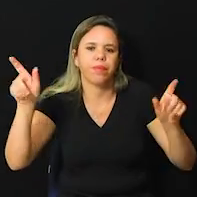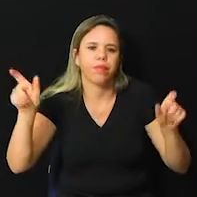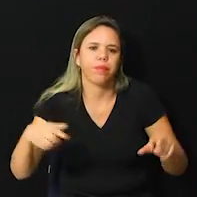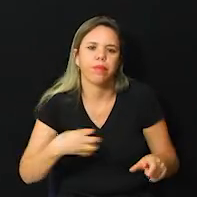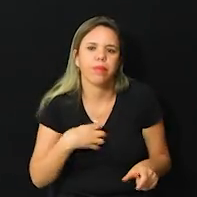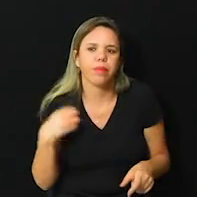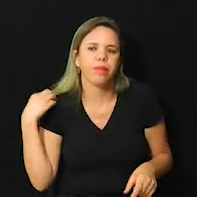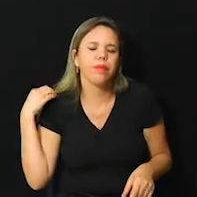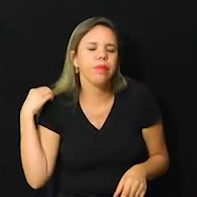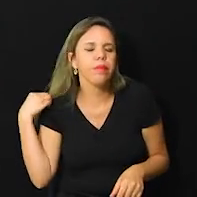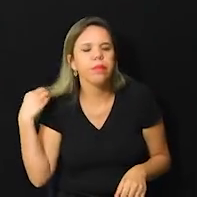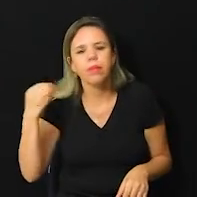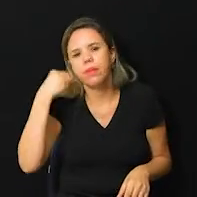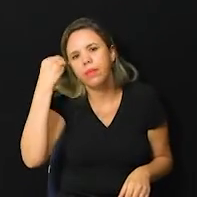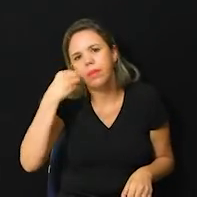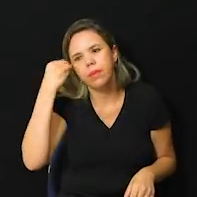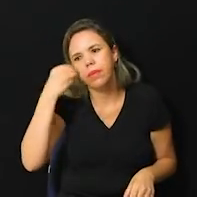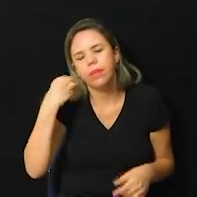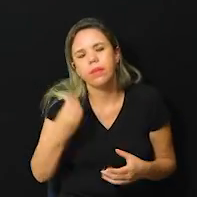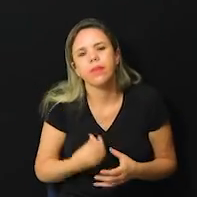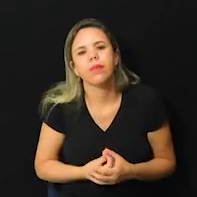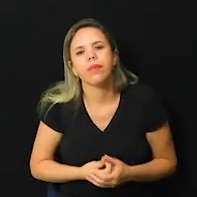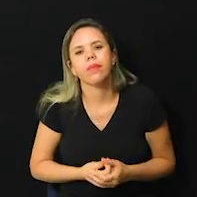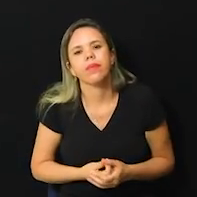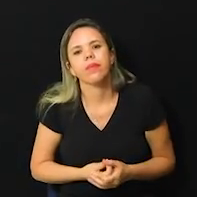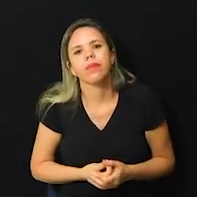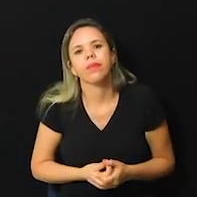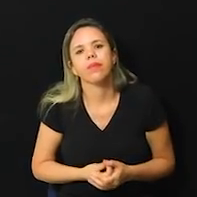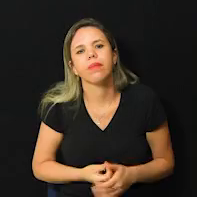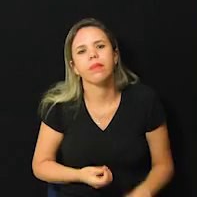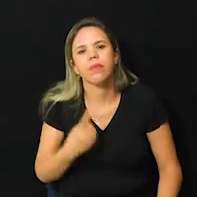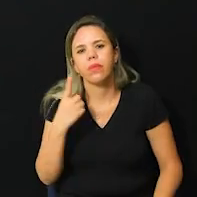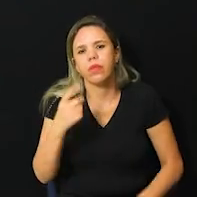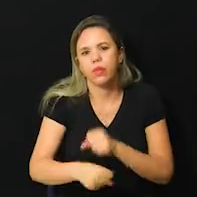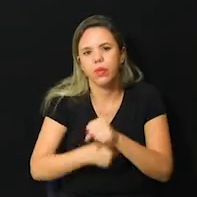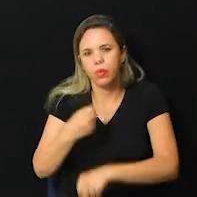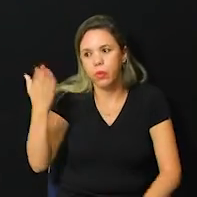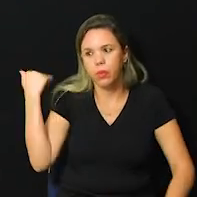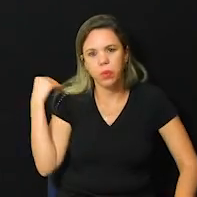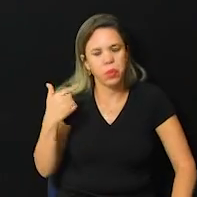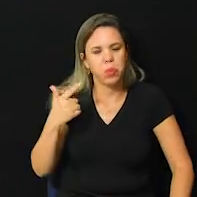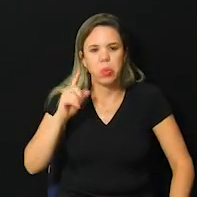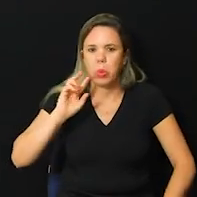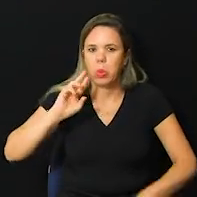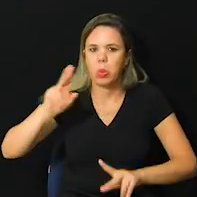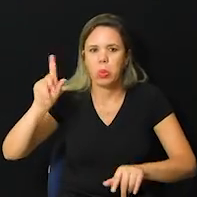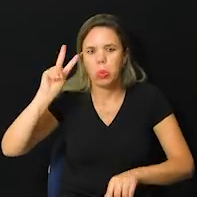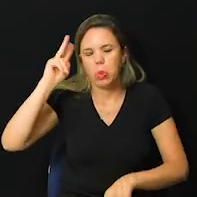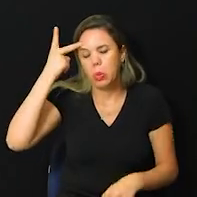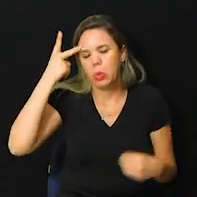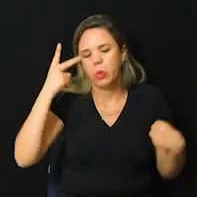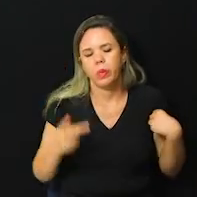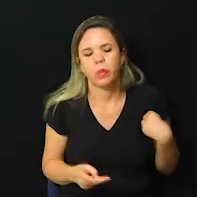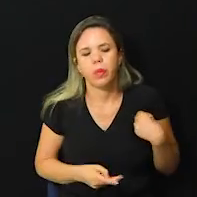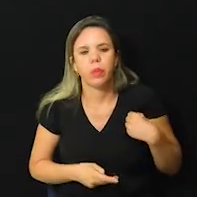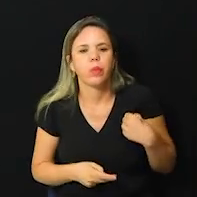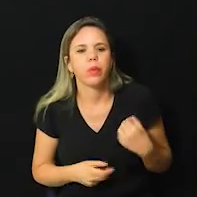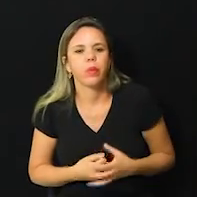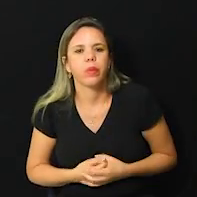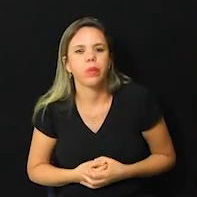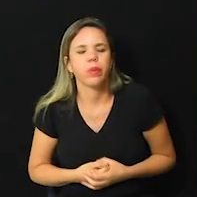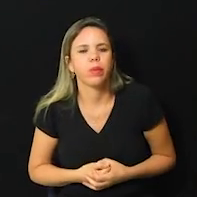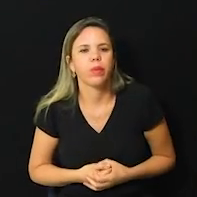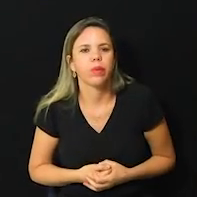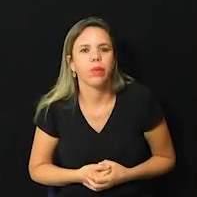uma outra pessoa no sentido de experiência né a Gabi de um ano atrás não existe mais tá vendo